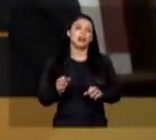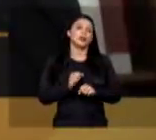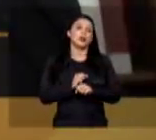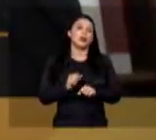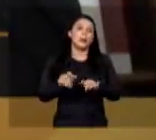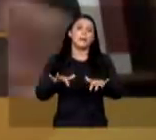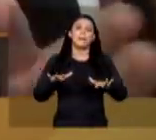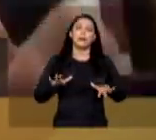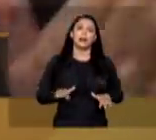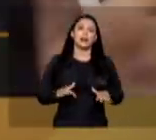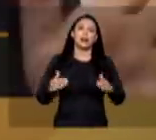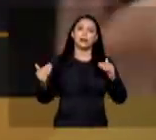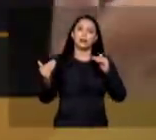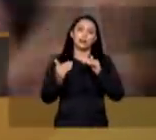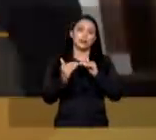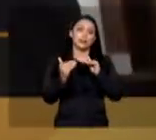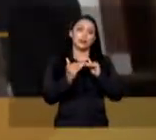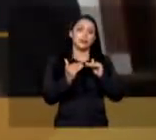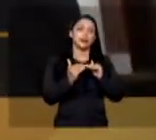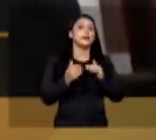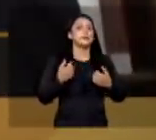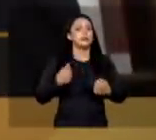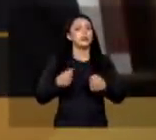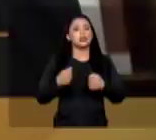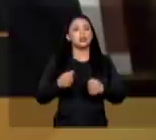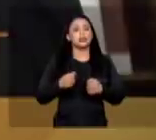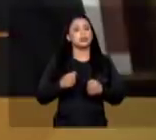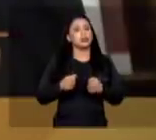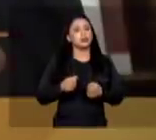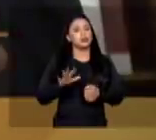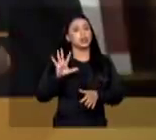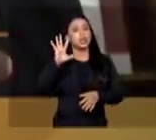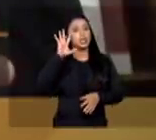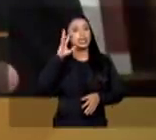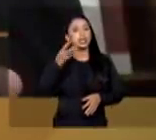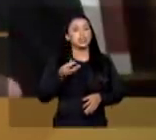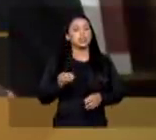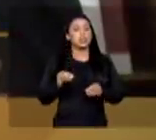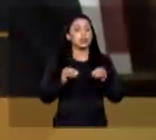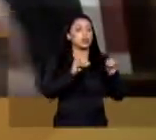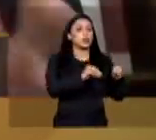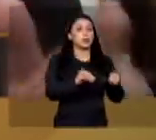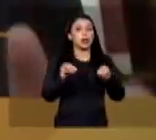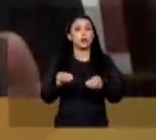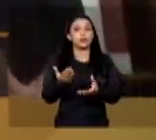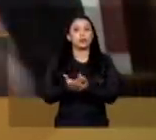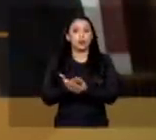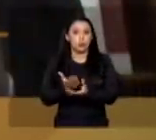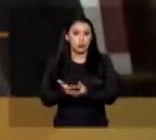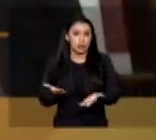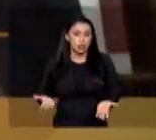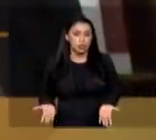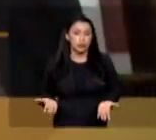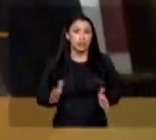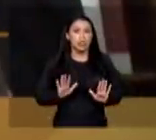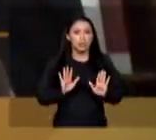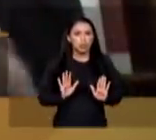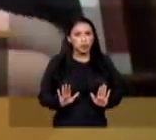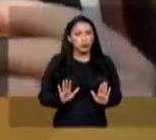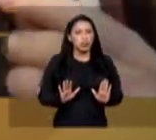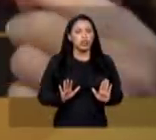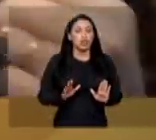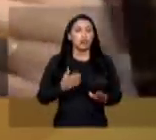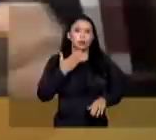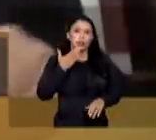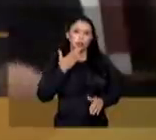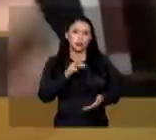sempre razão, concordo que nós precisamos definir o foro. Eu queria pedir vênia ao eminente relator,